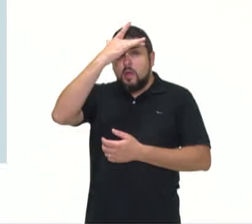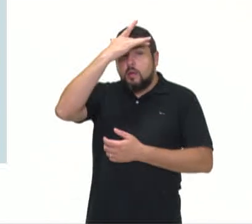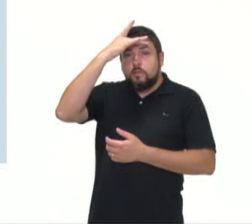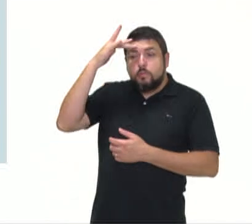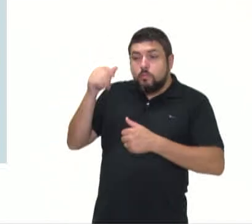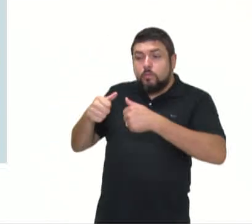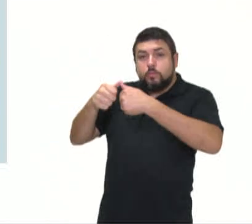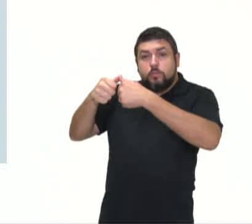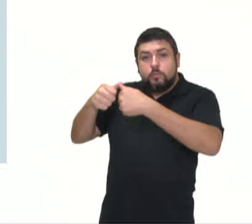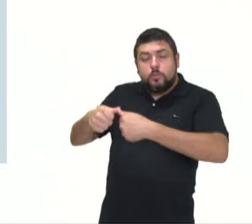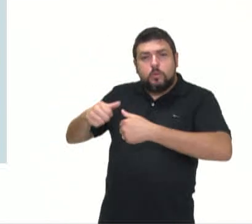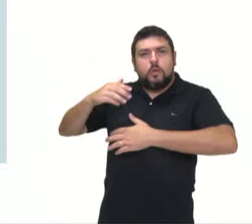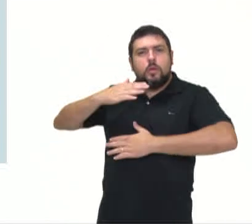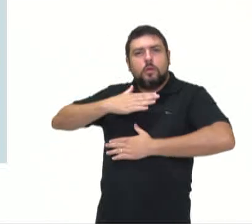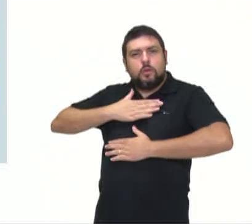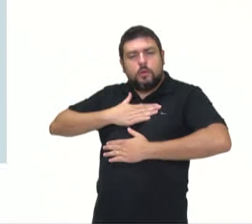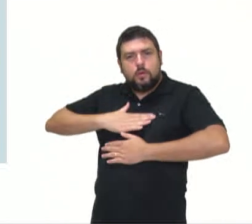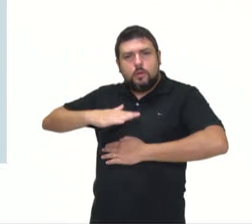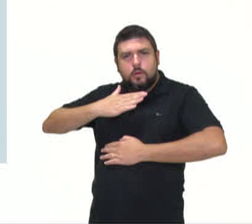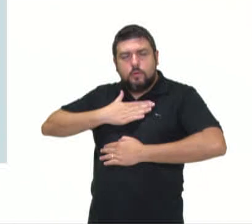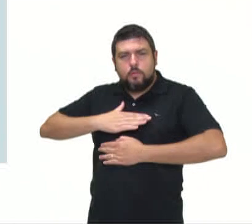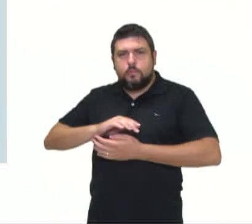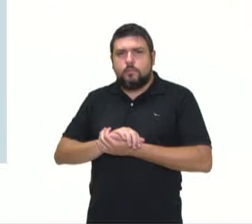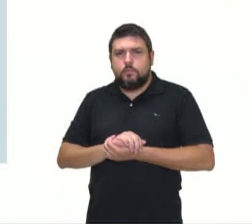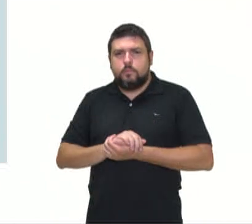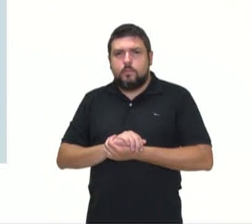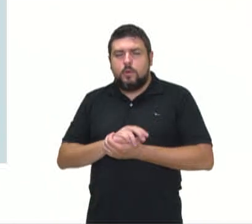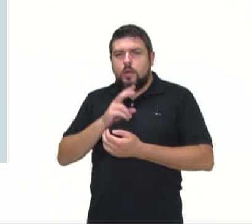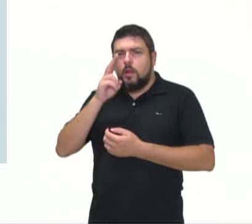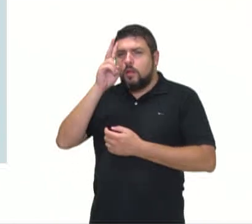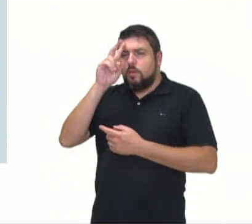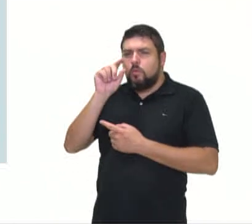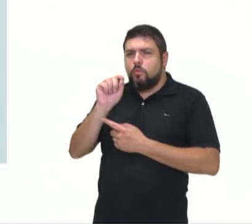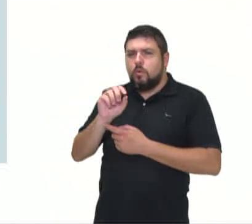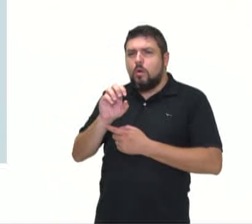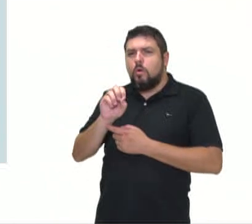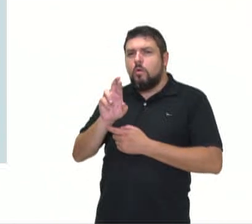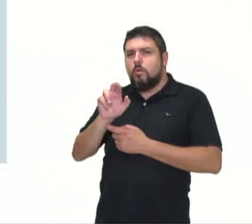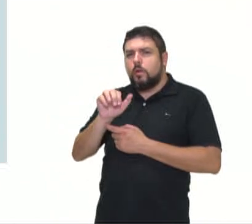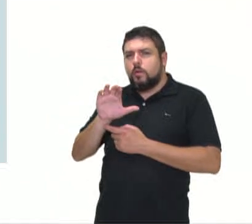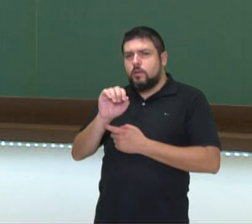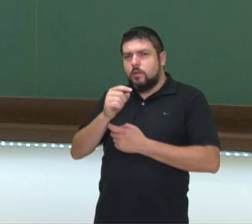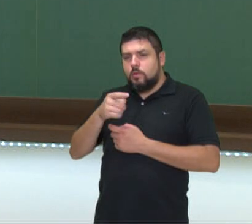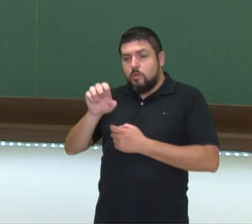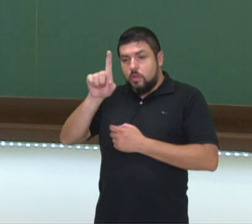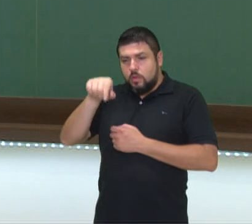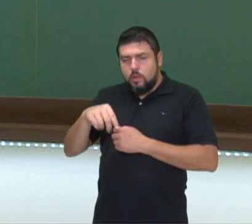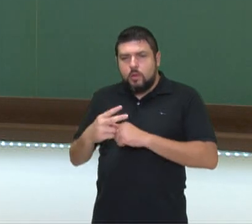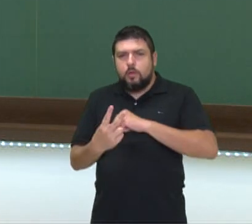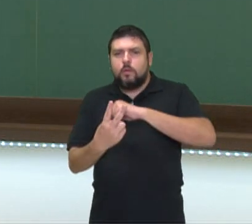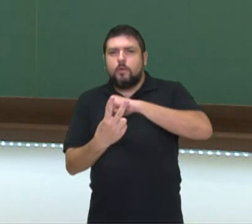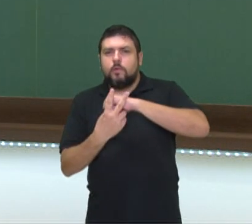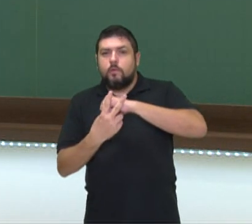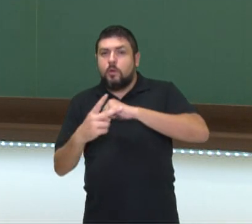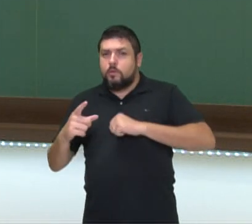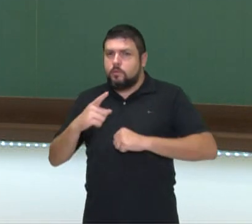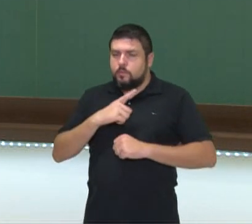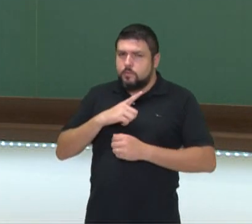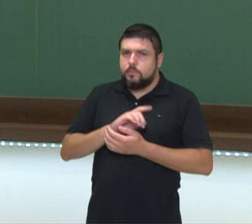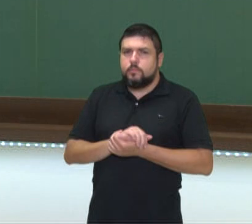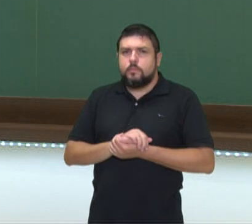tranquilas. Nós temos, lembrando que é uma oração, porque tem um verbo. Nós temos o verbo de ligação, estar,